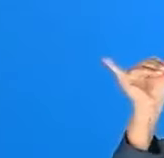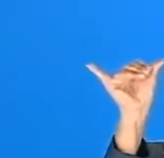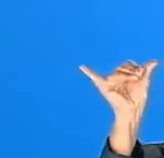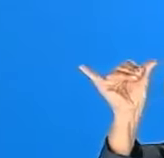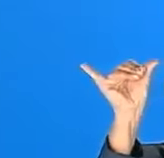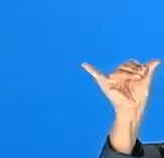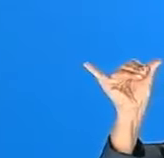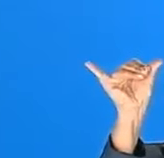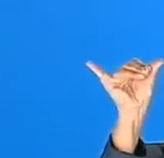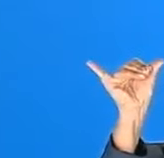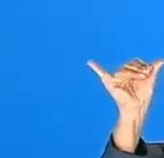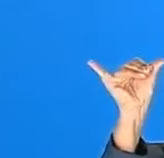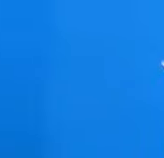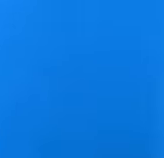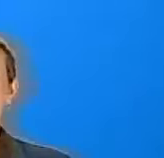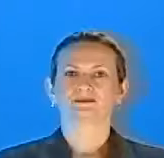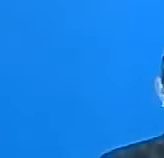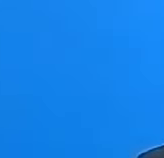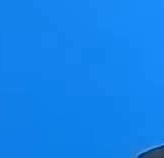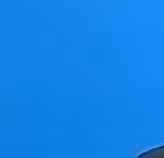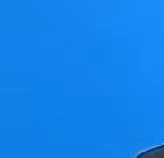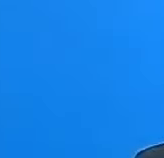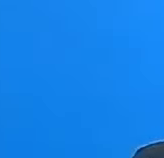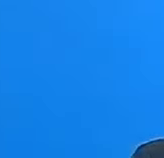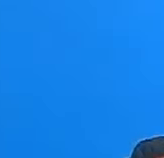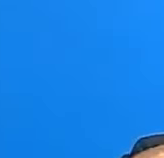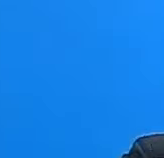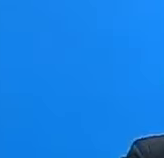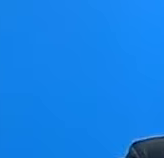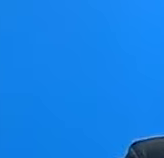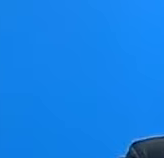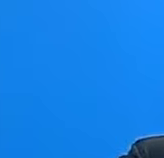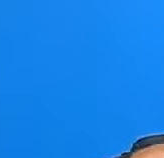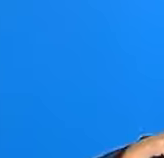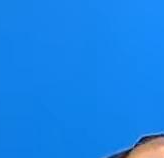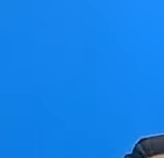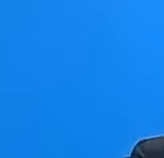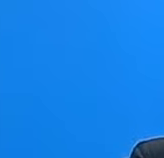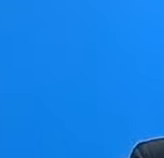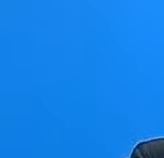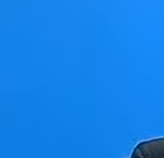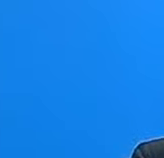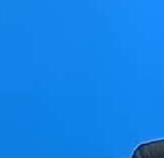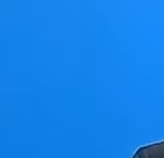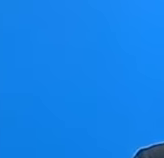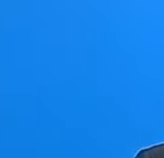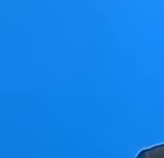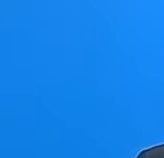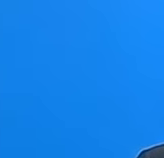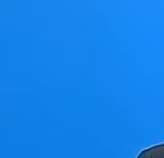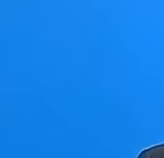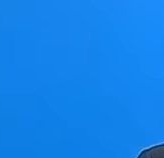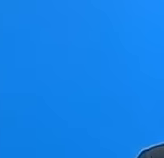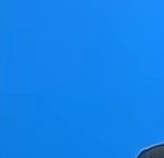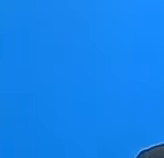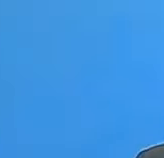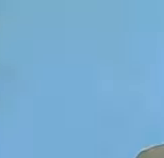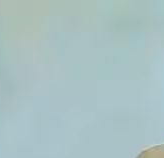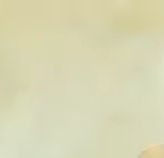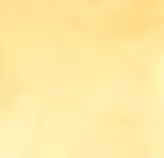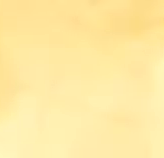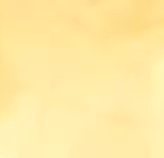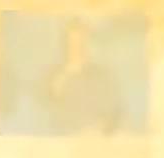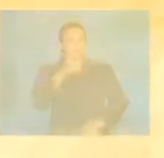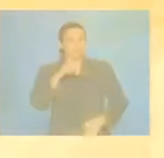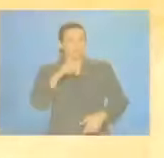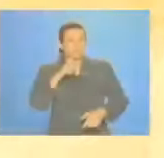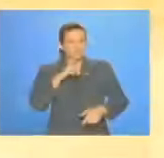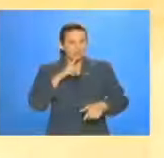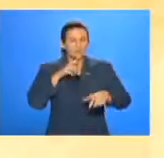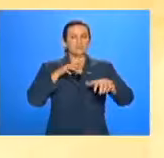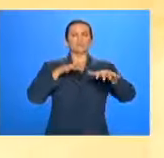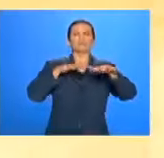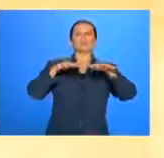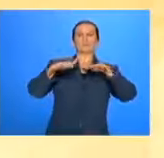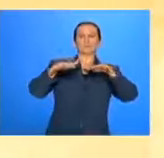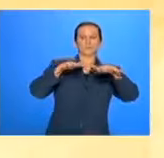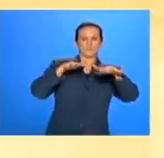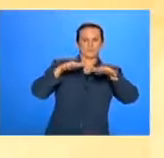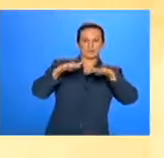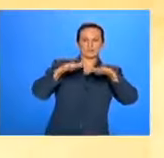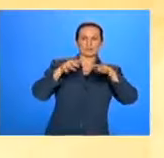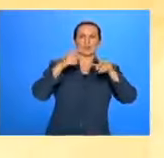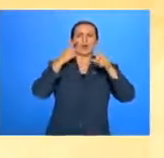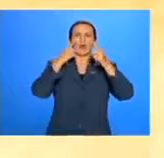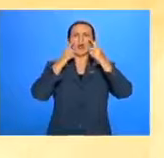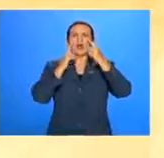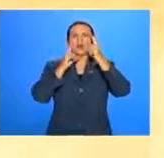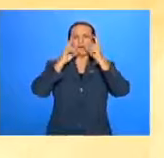evitar e trabalhar possuem movimento. Expressão